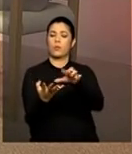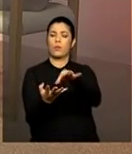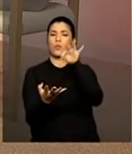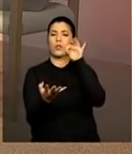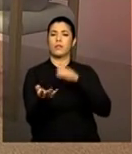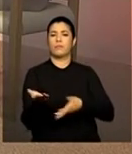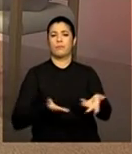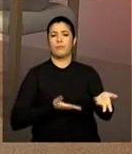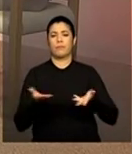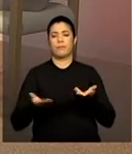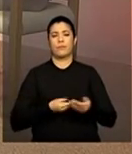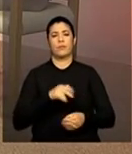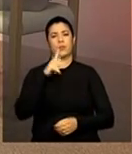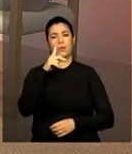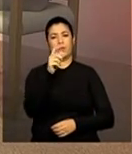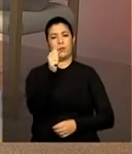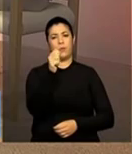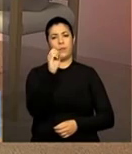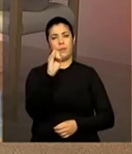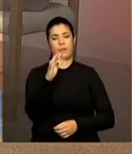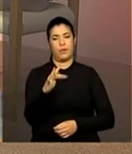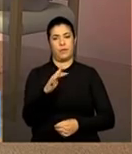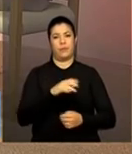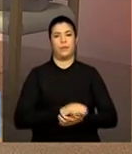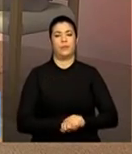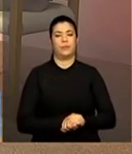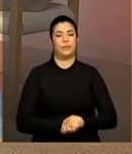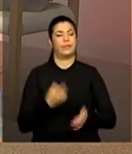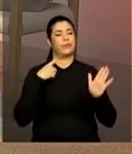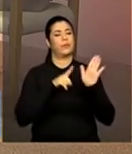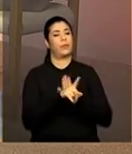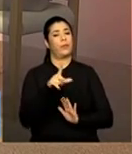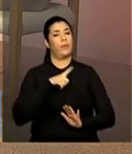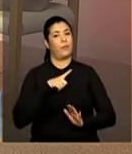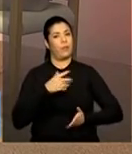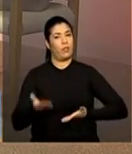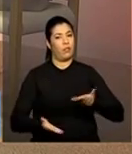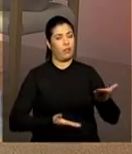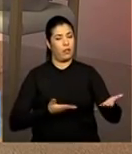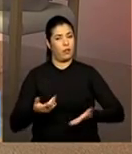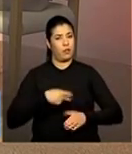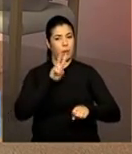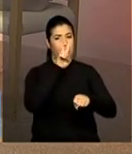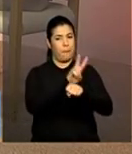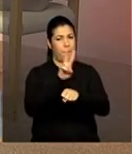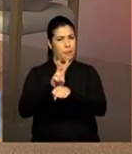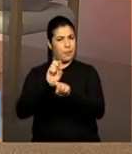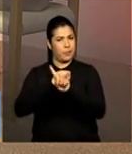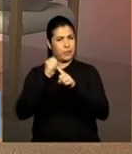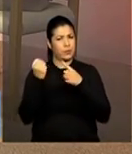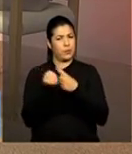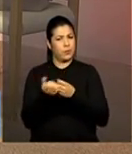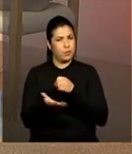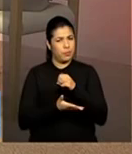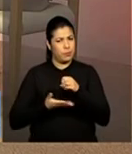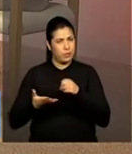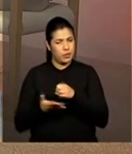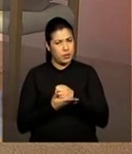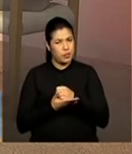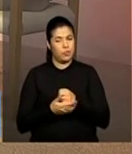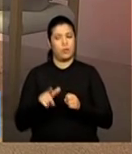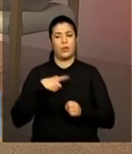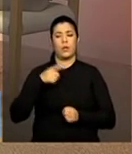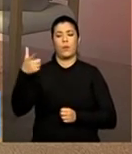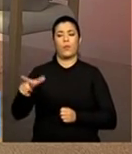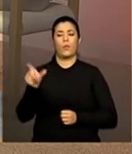crais por intermédio do P bom vocês tratam no departamento de vocês da proteção social básica existe um que trata